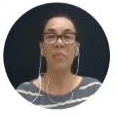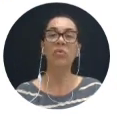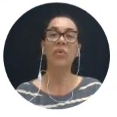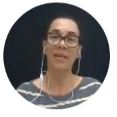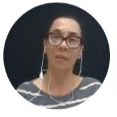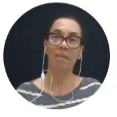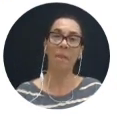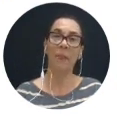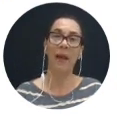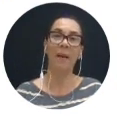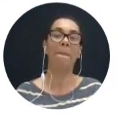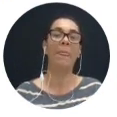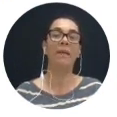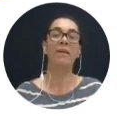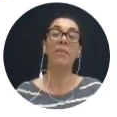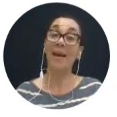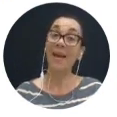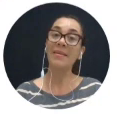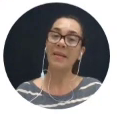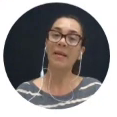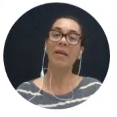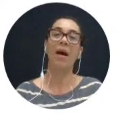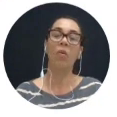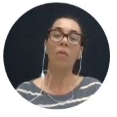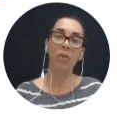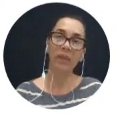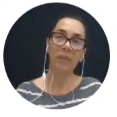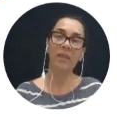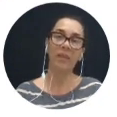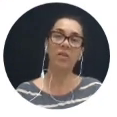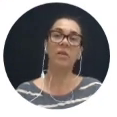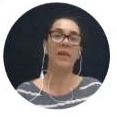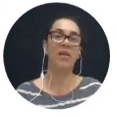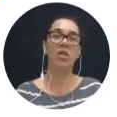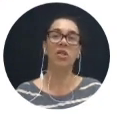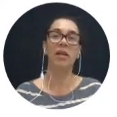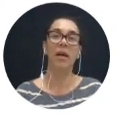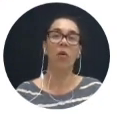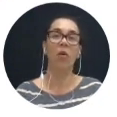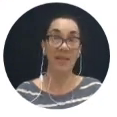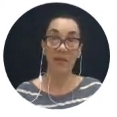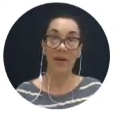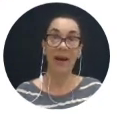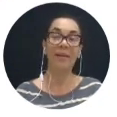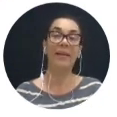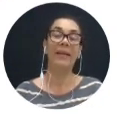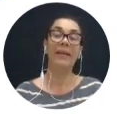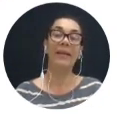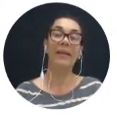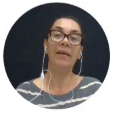o uso da pontuação, tá? Então, ela é sim algo muito importante para a gente